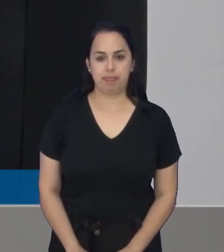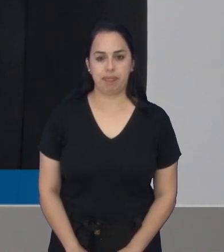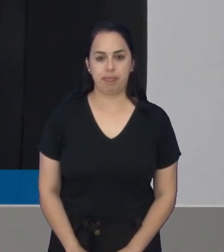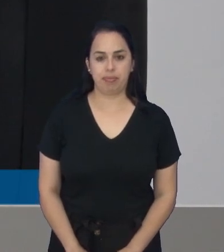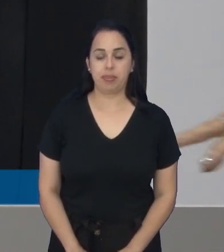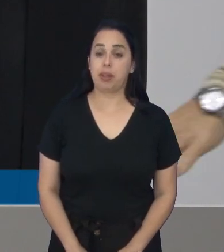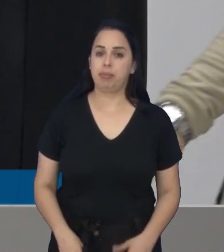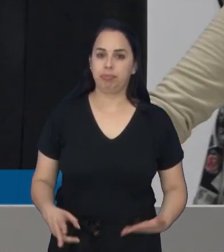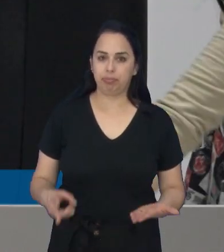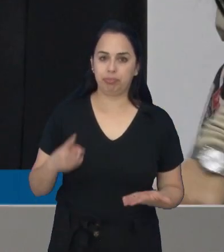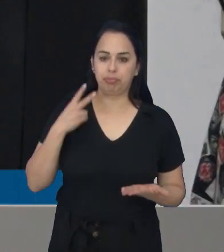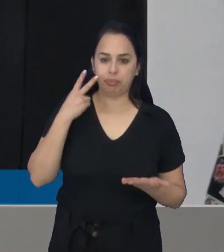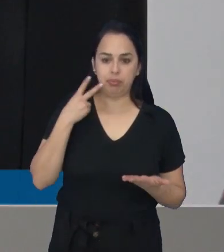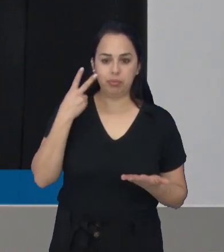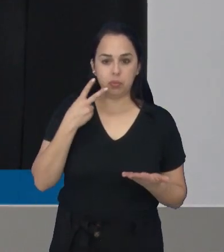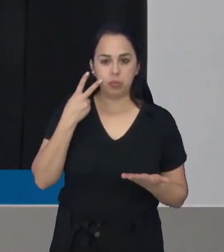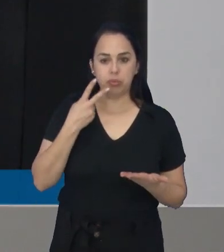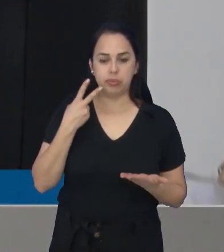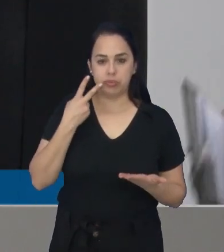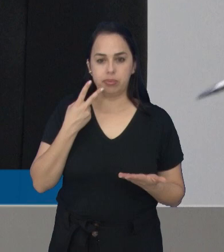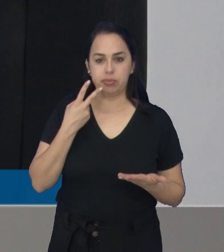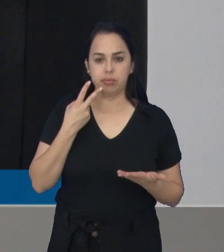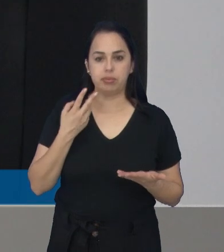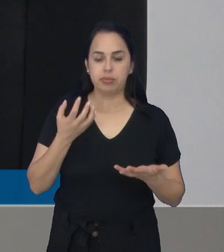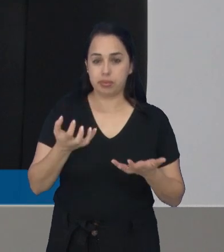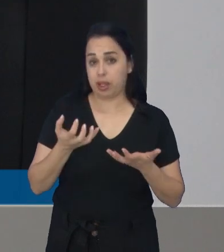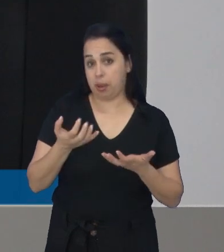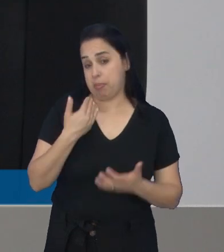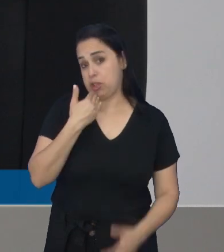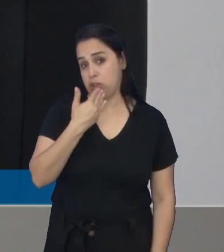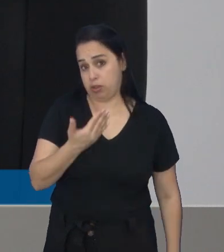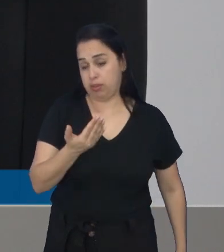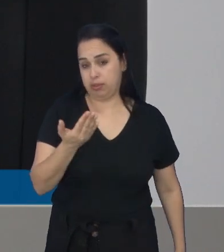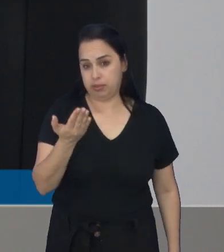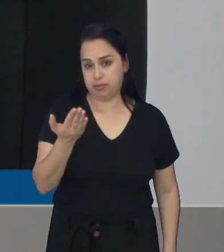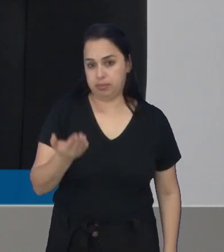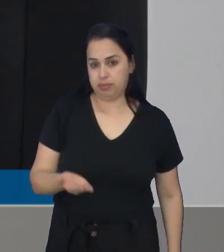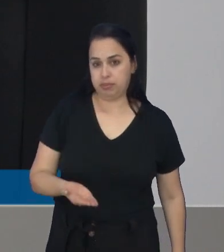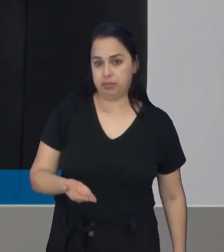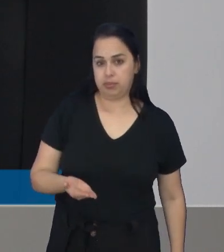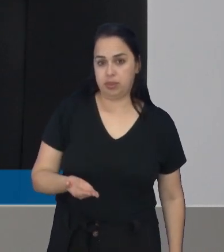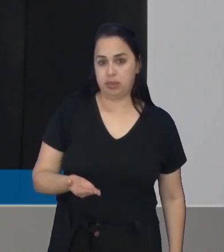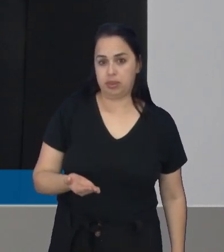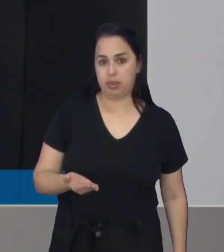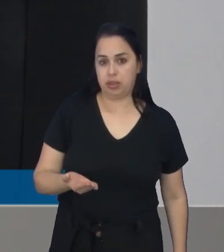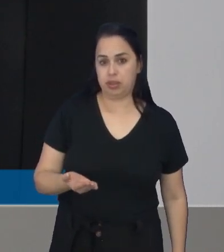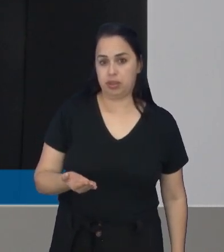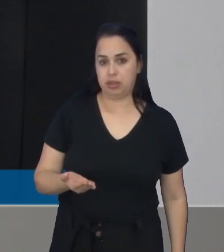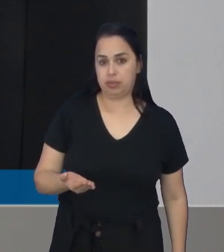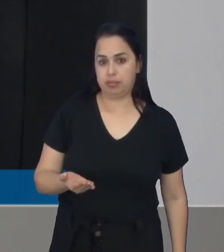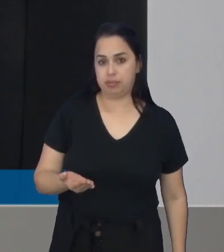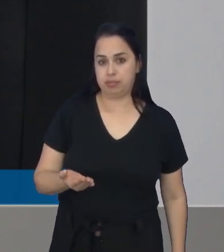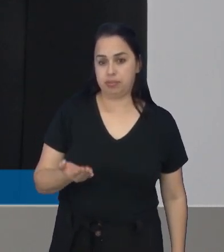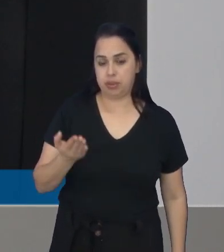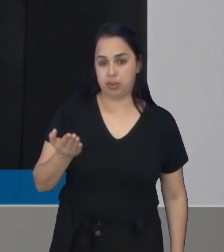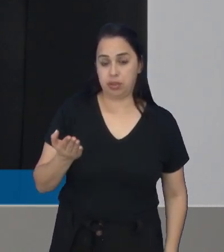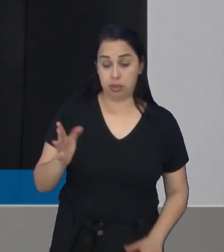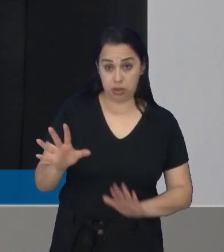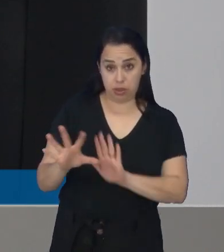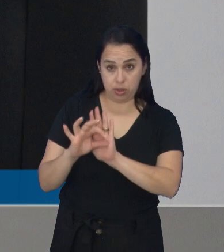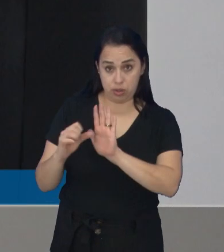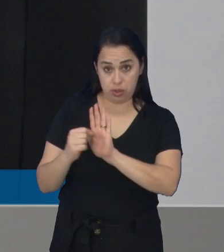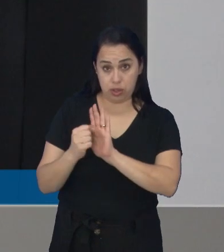Vereador eu quero pedir a vossa excelência que eu posso usar o prazo né que da sua inscrição